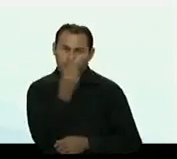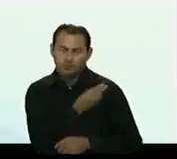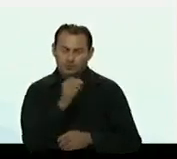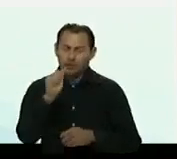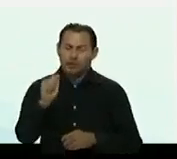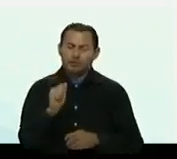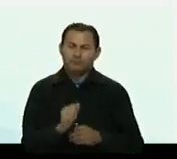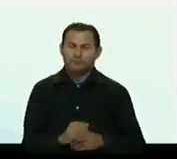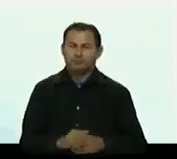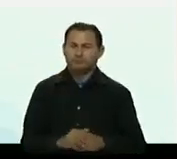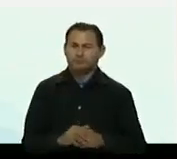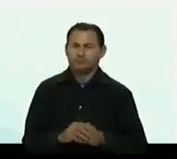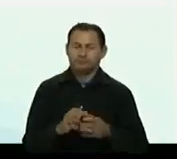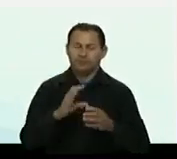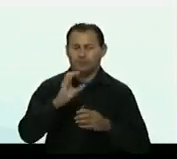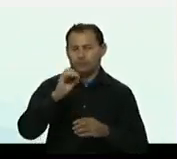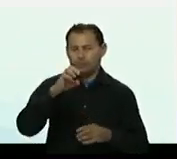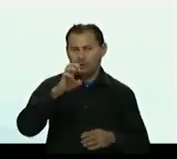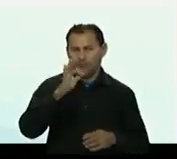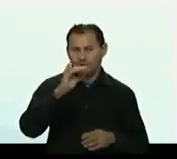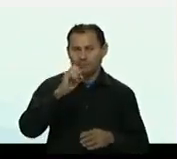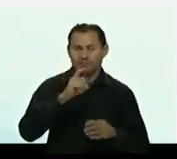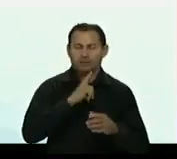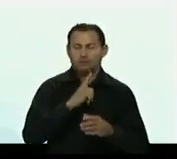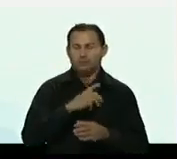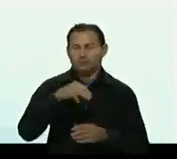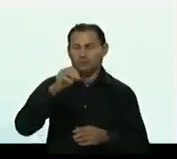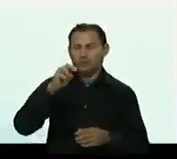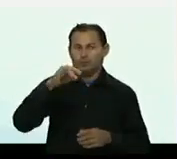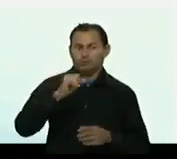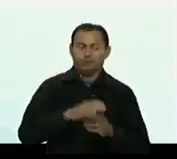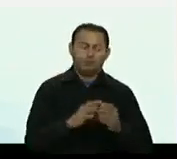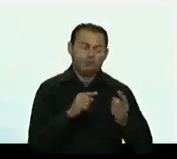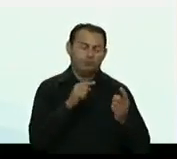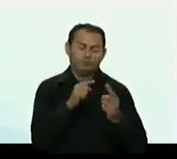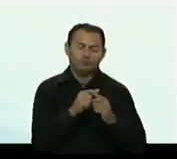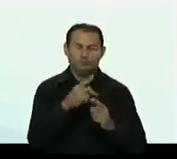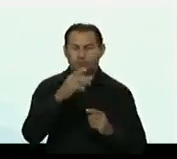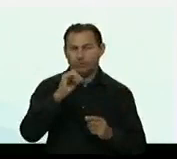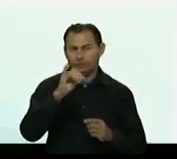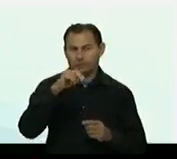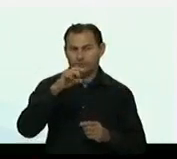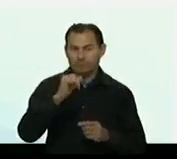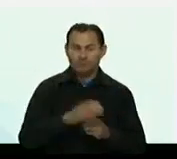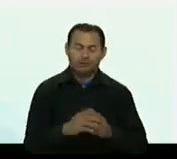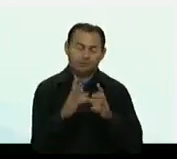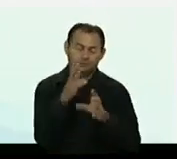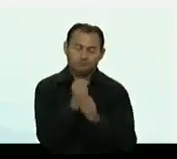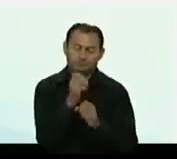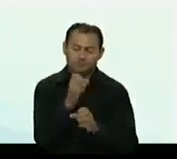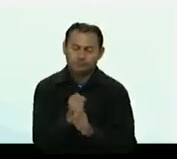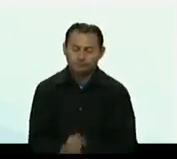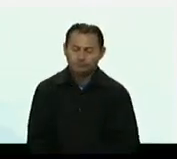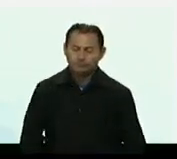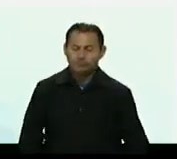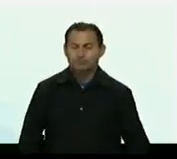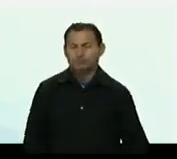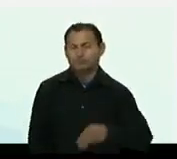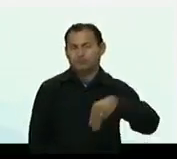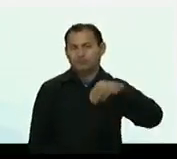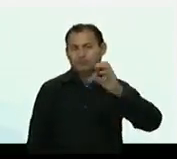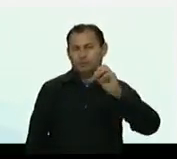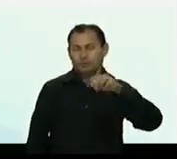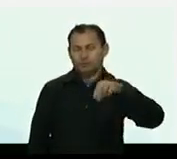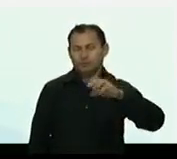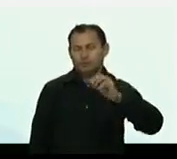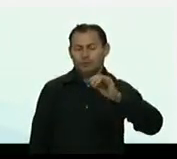a, aqui, que é o nosso coeficiente. Então, nós temos aqui um monômio. A função polinomial, ela é um somatório de